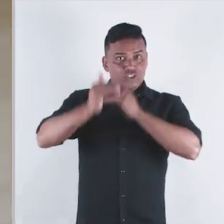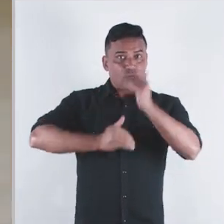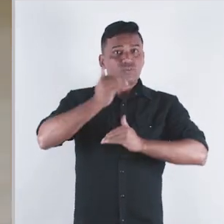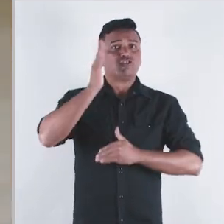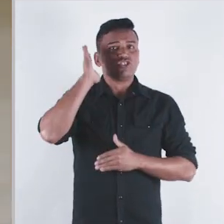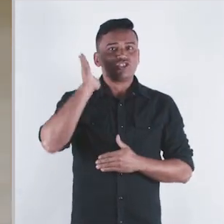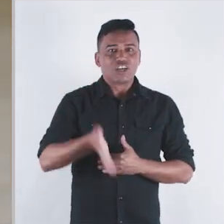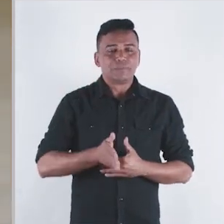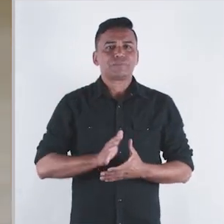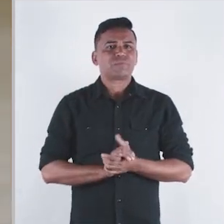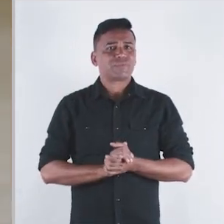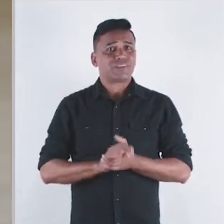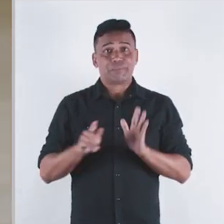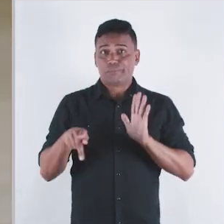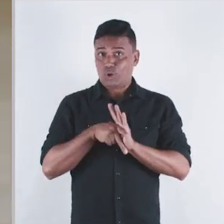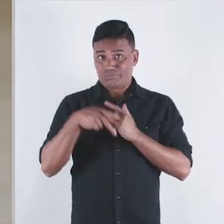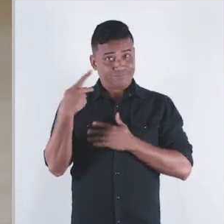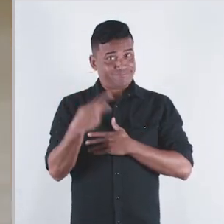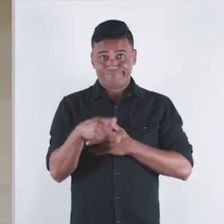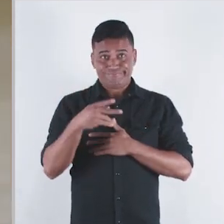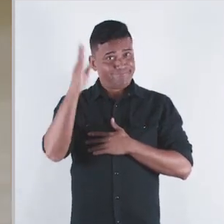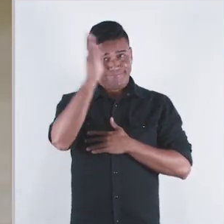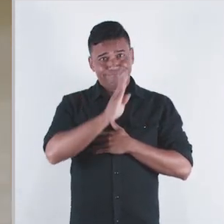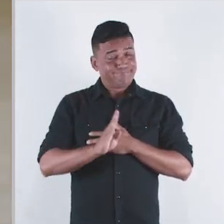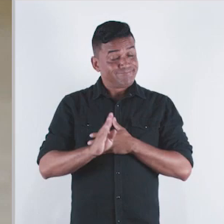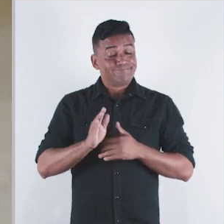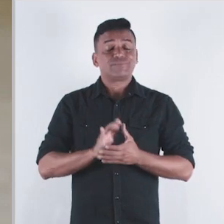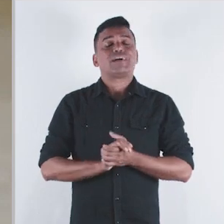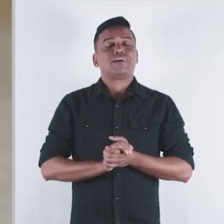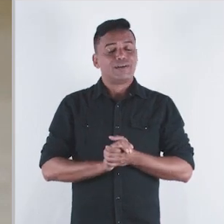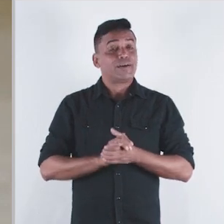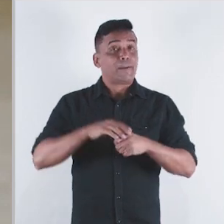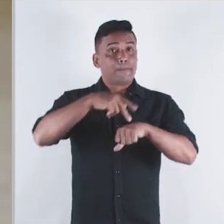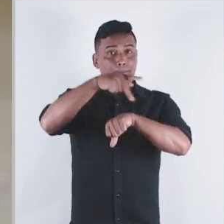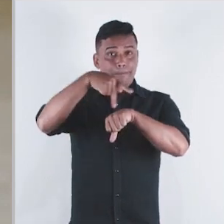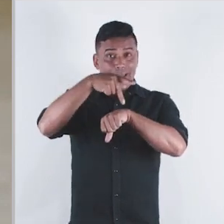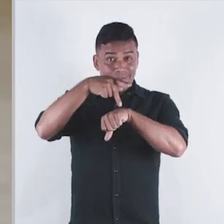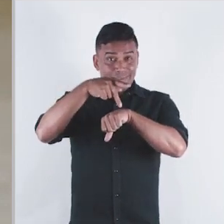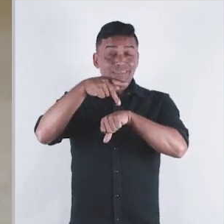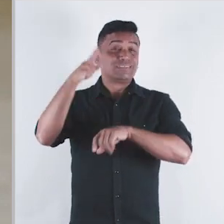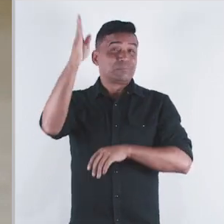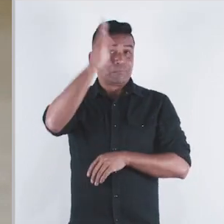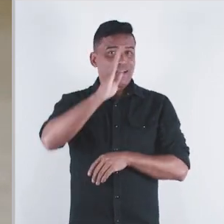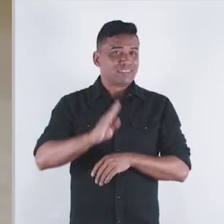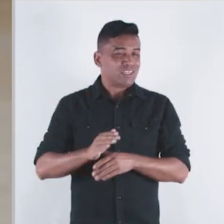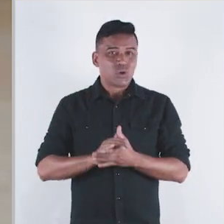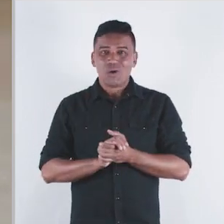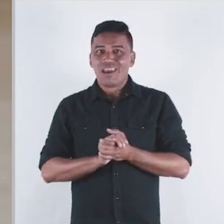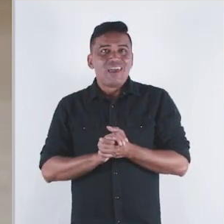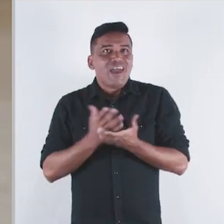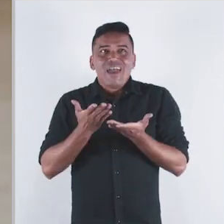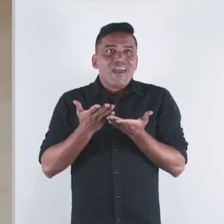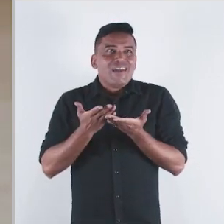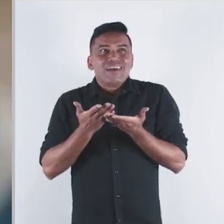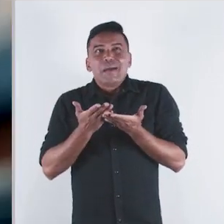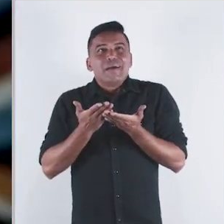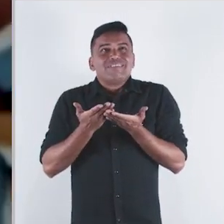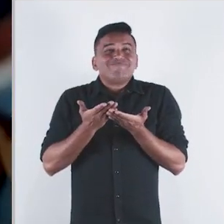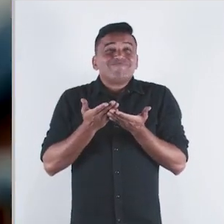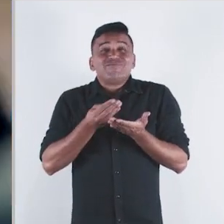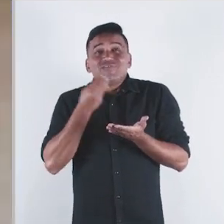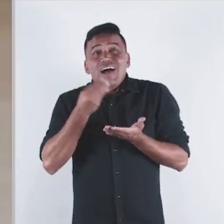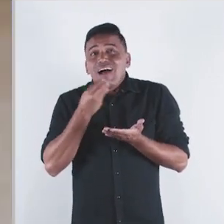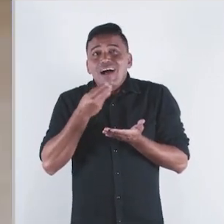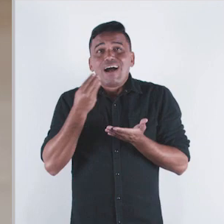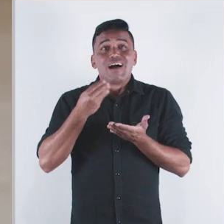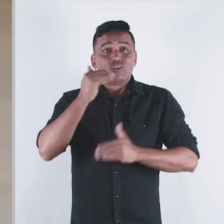né? Não é o nosso caso. Nós vivemos num país que é um país da periferia do desenvolvimento tecnológico, né? Então, o que a